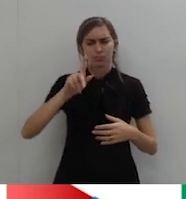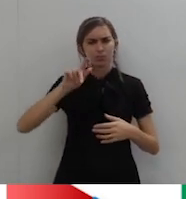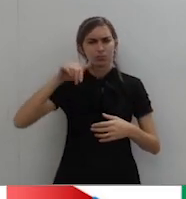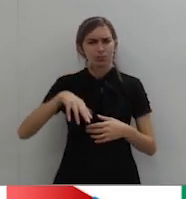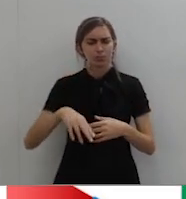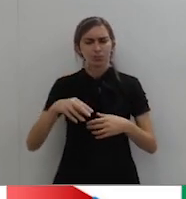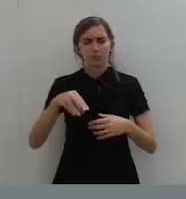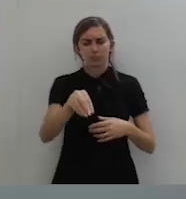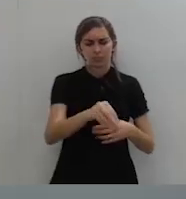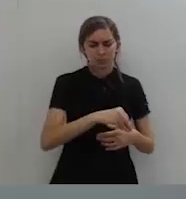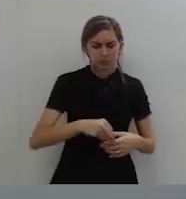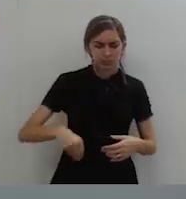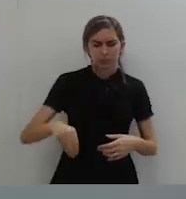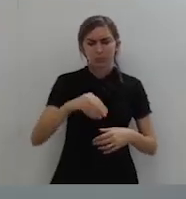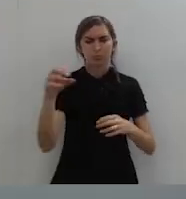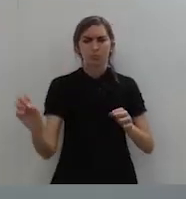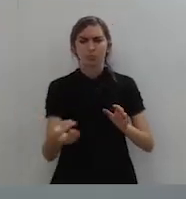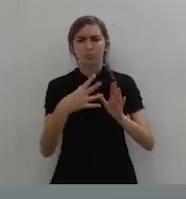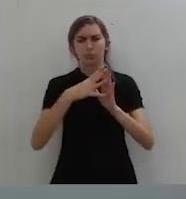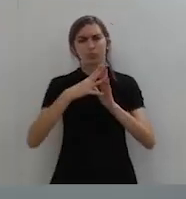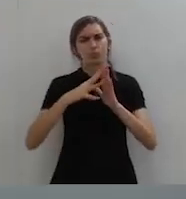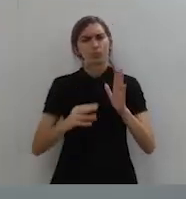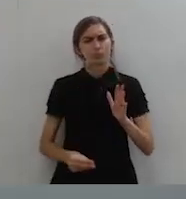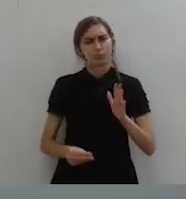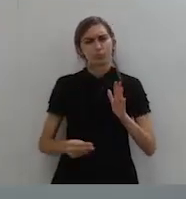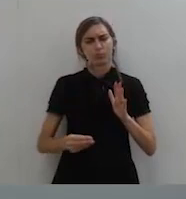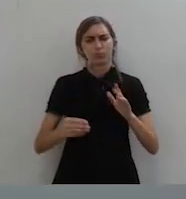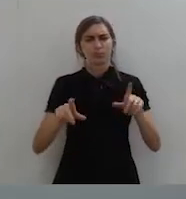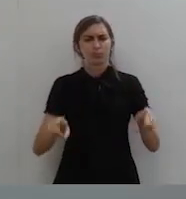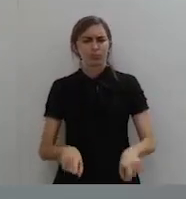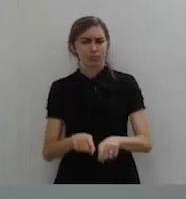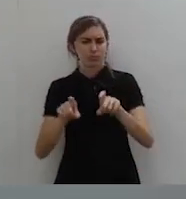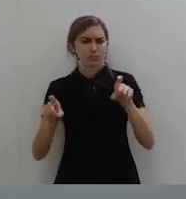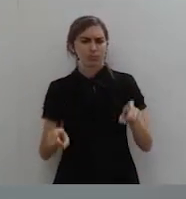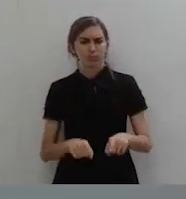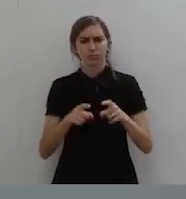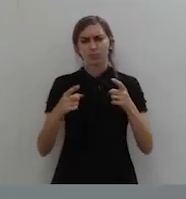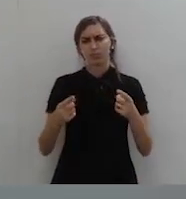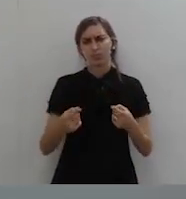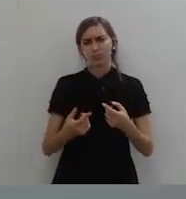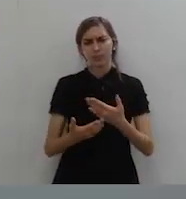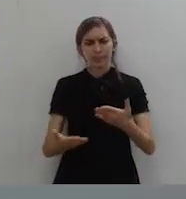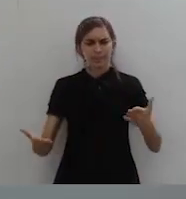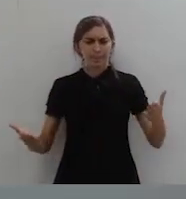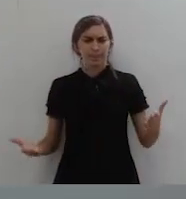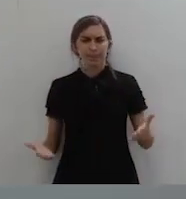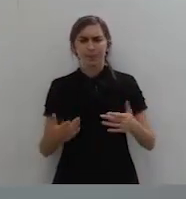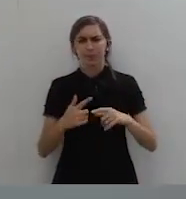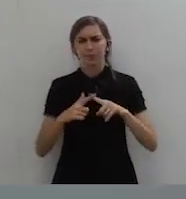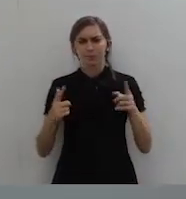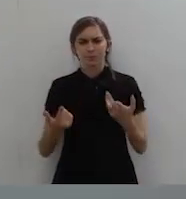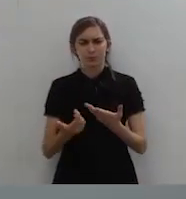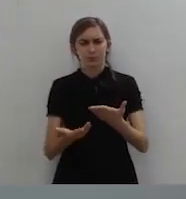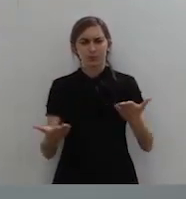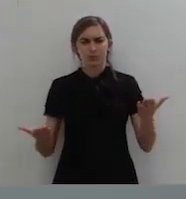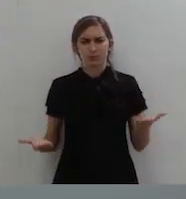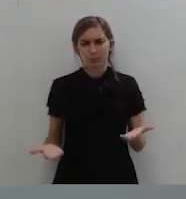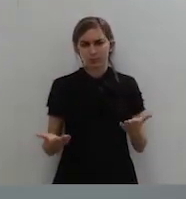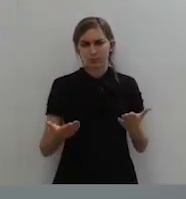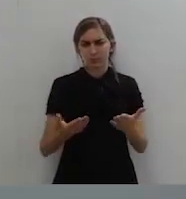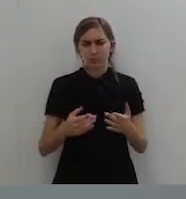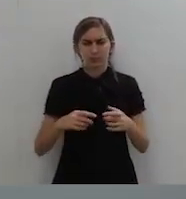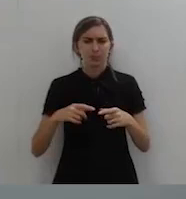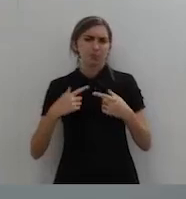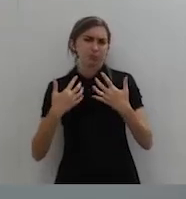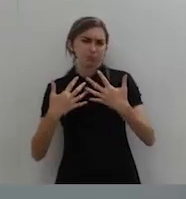jogando o xadrez num novo modelo, que é um modelo virtual. Não deixa de ser xadrez, mas você agora pode jogar diretamente